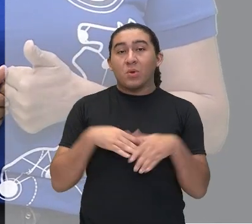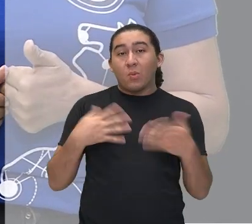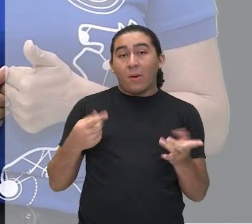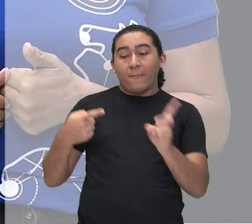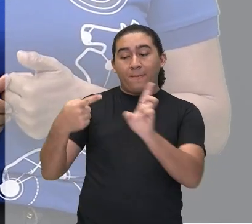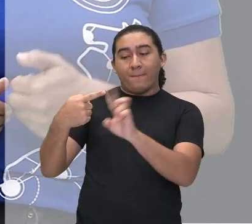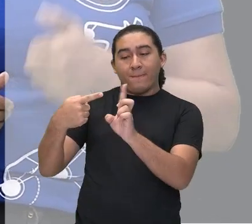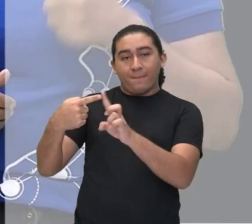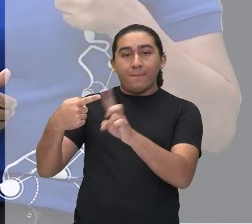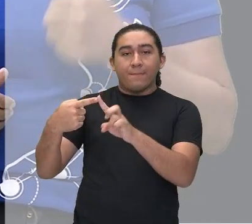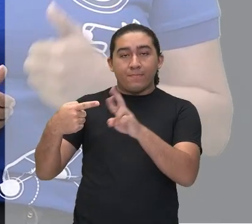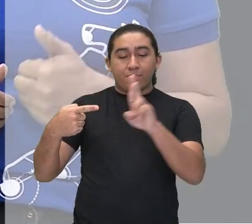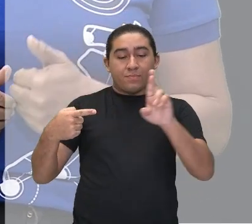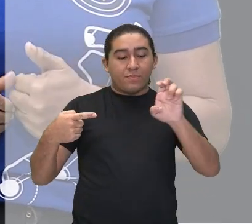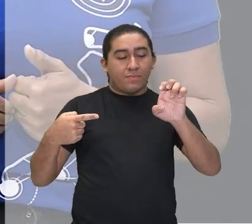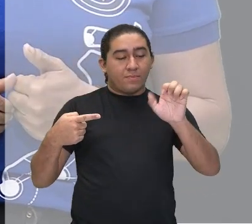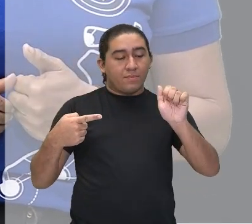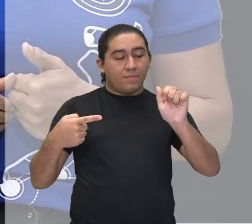Realismo,